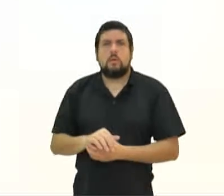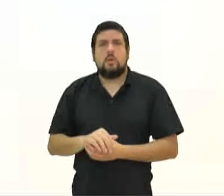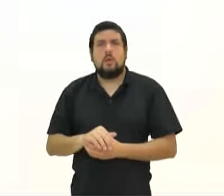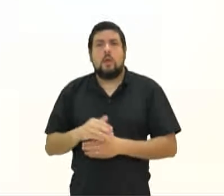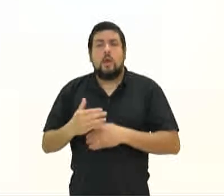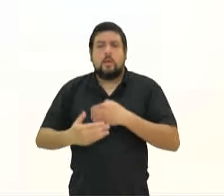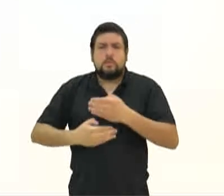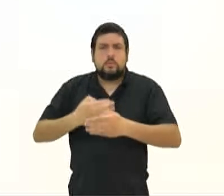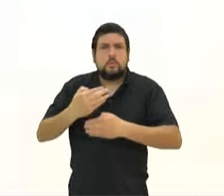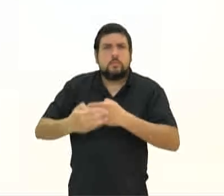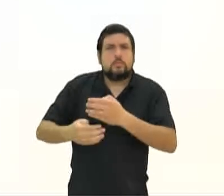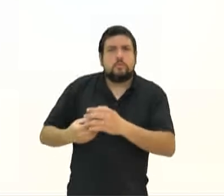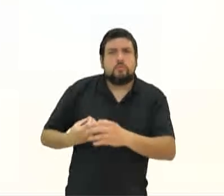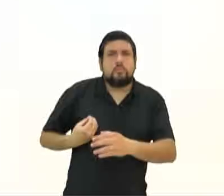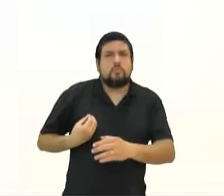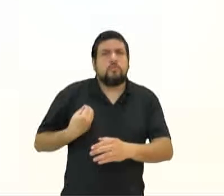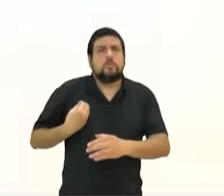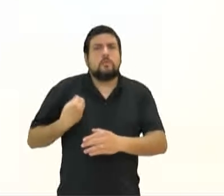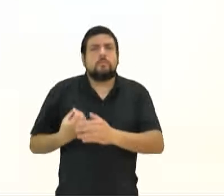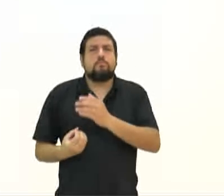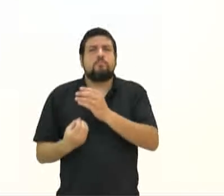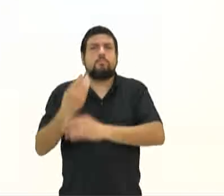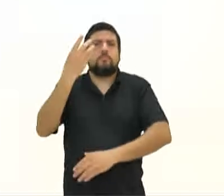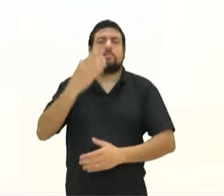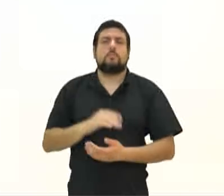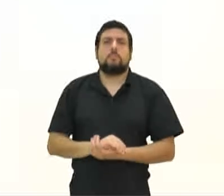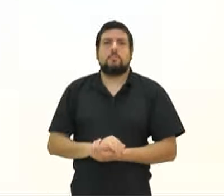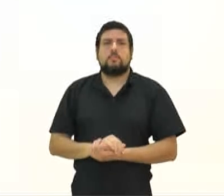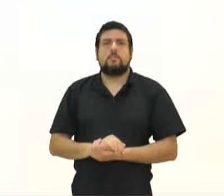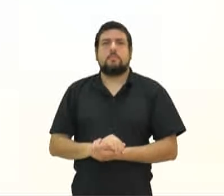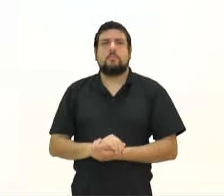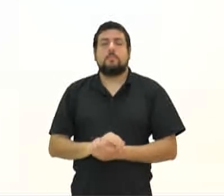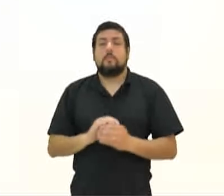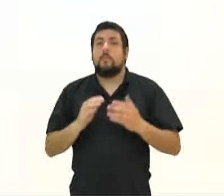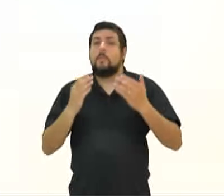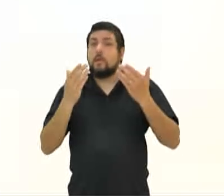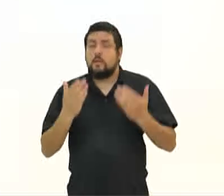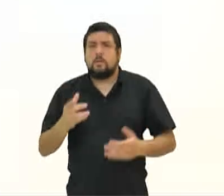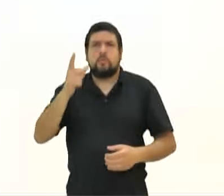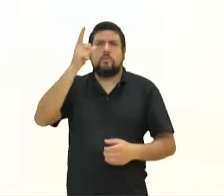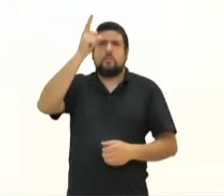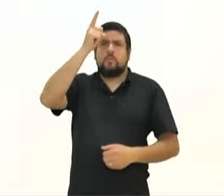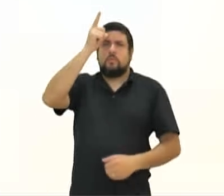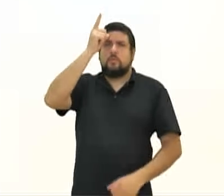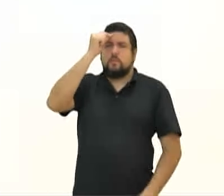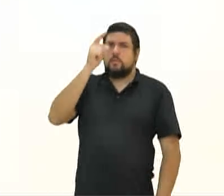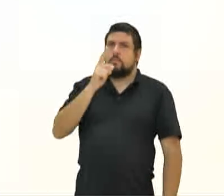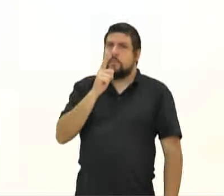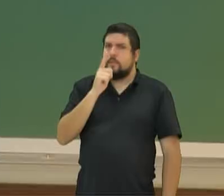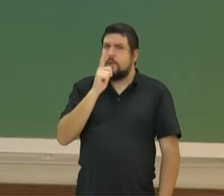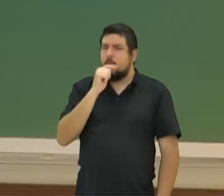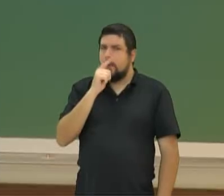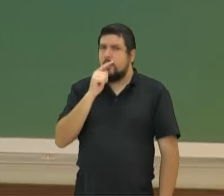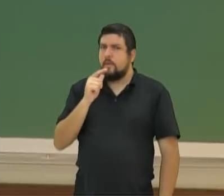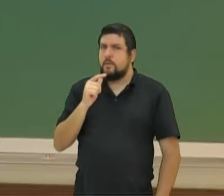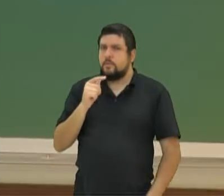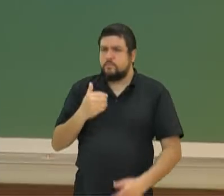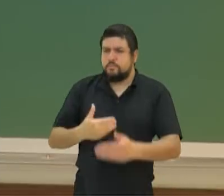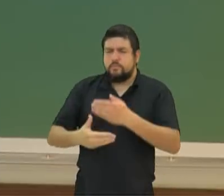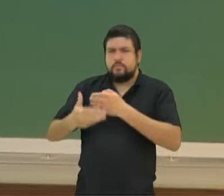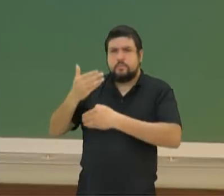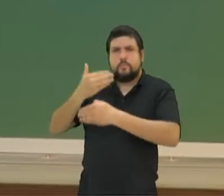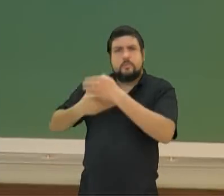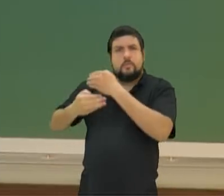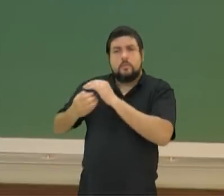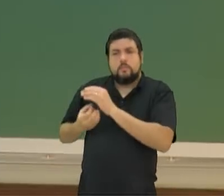vida. Então esse é o fator importante da gente ter água no planeta. Graças a ela, a gente teve a formação de seres vivos,